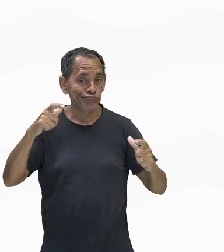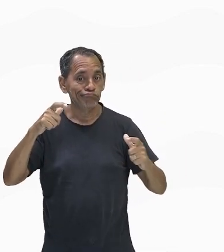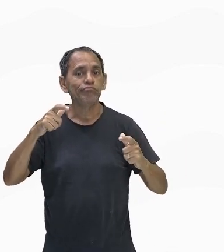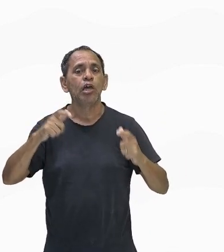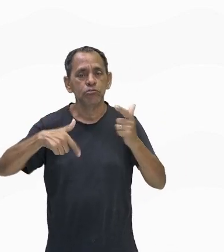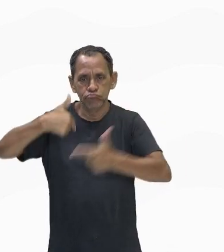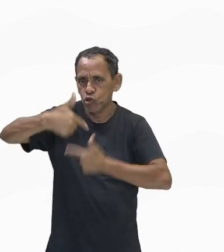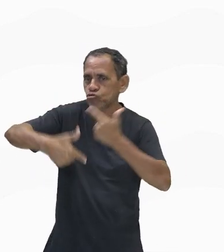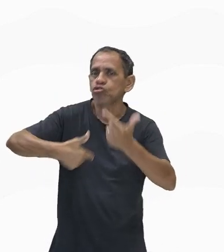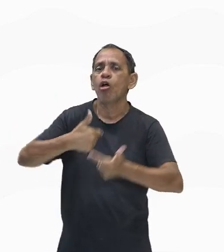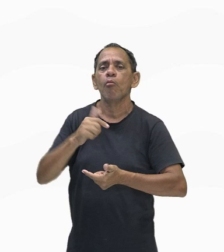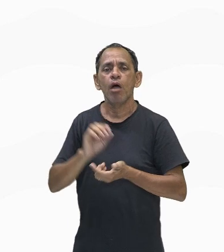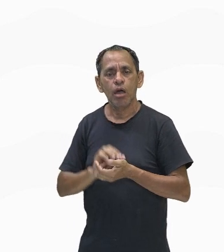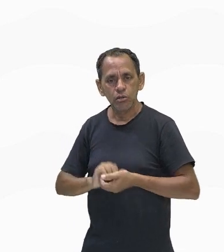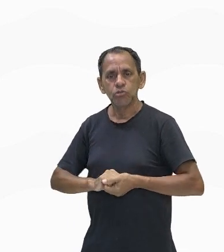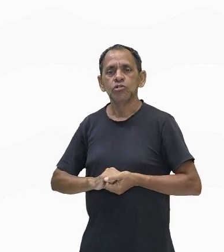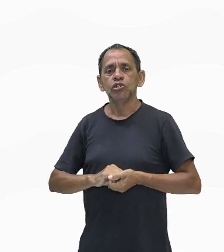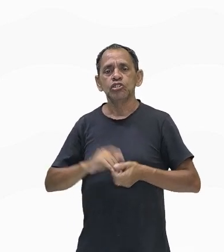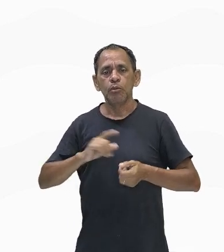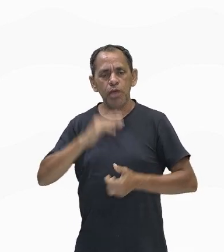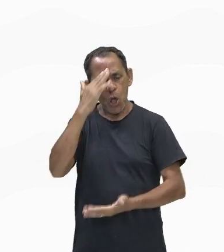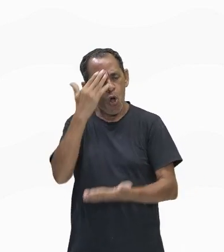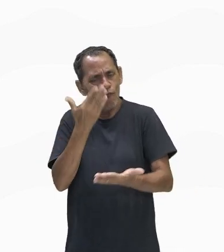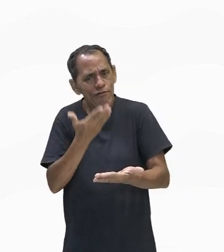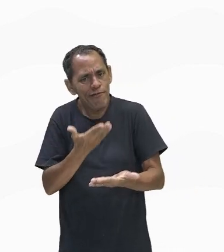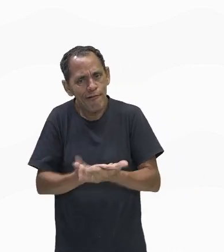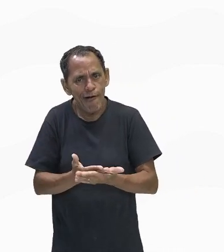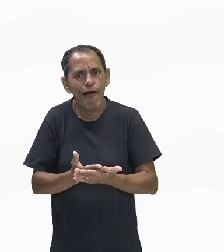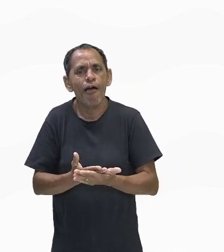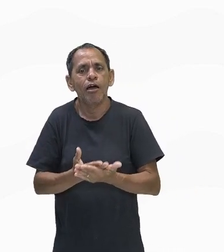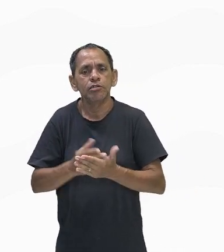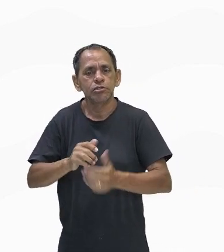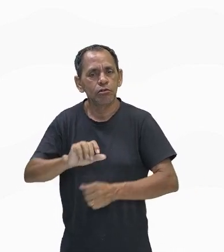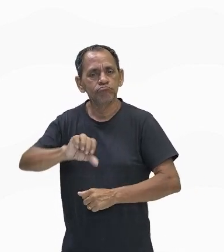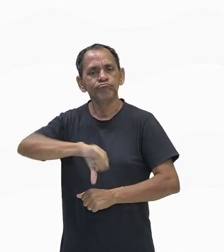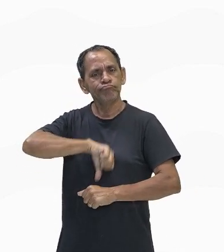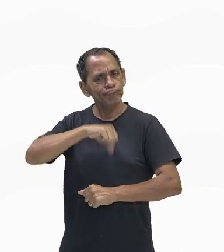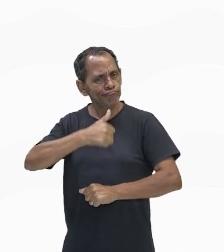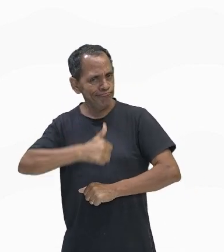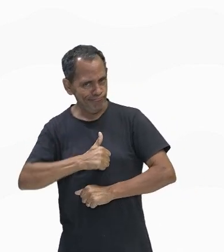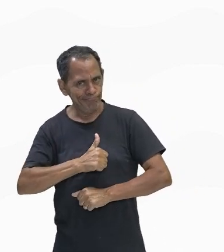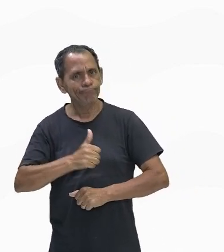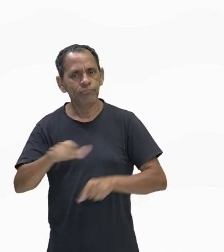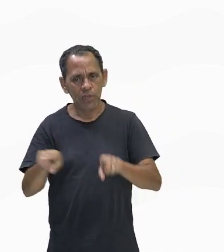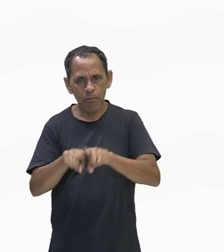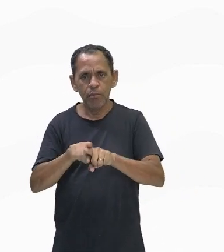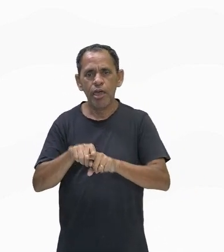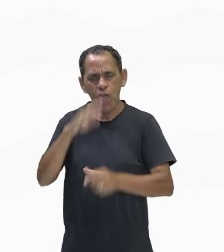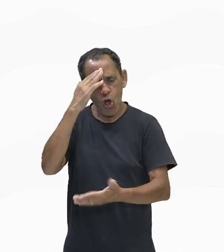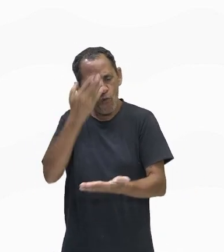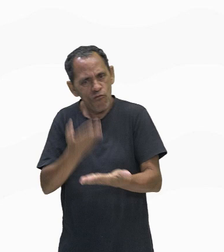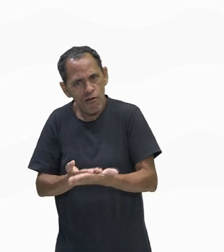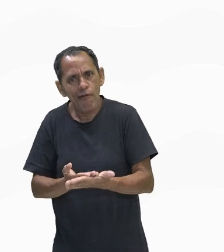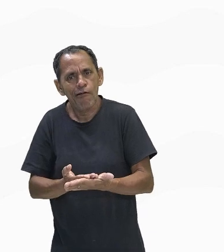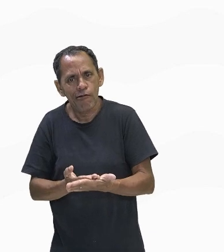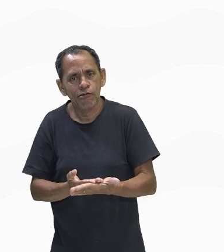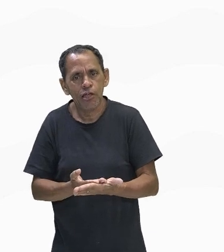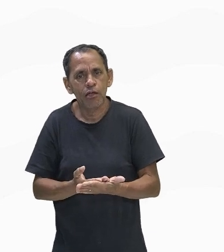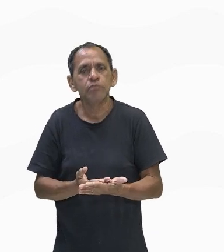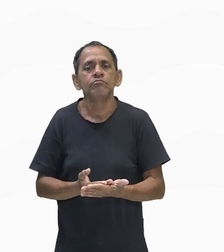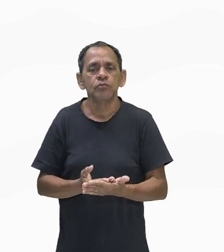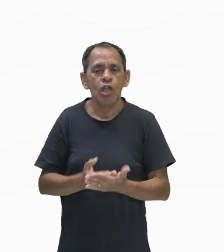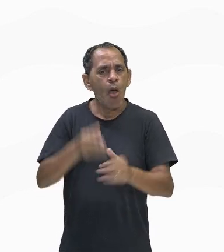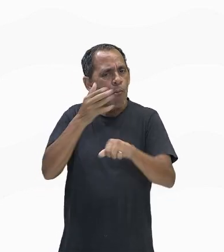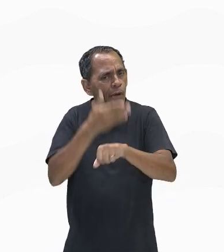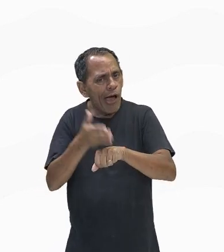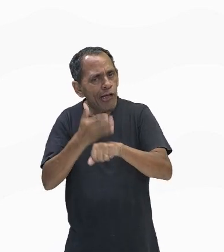nossa confiança e autoestima. Alguém por aí está querendo, né, aumentar a sua autoestima, a confiança? Então, praticar o autocuidado